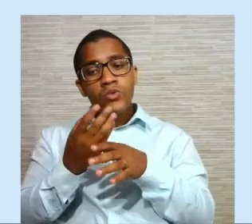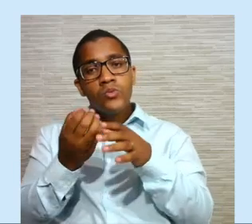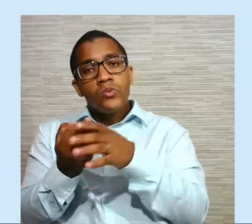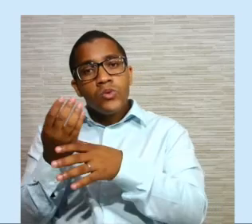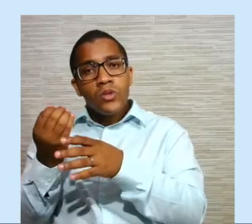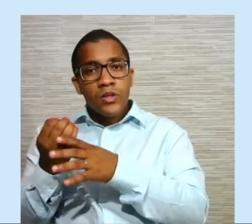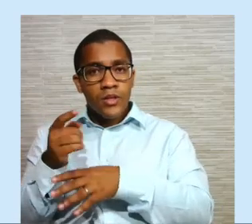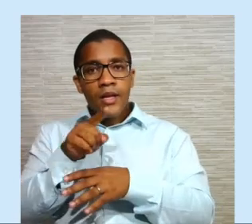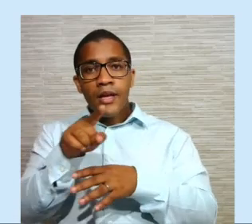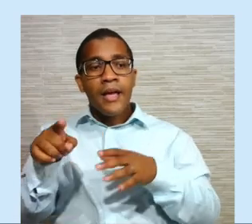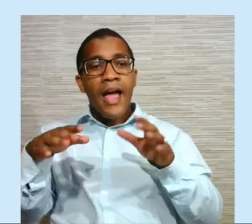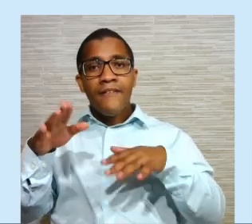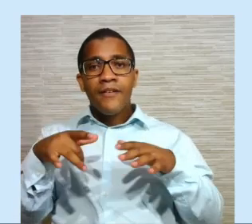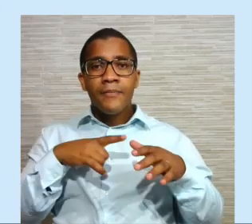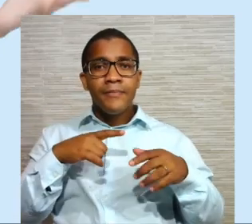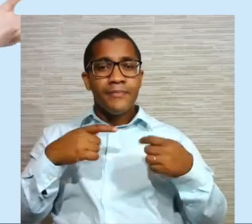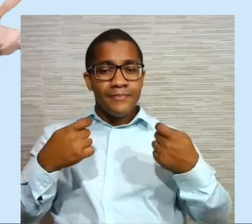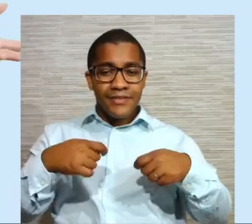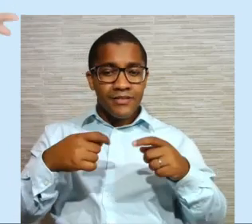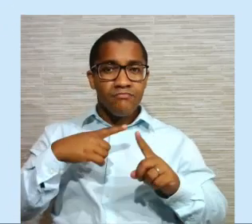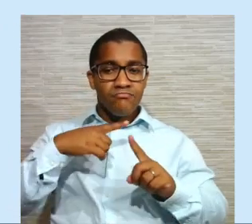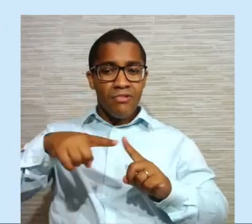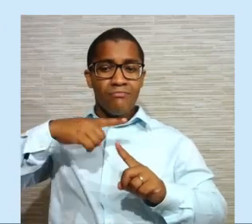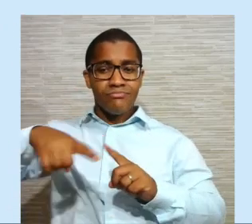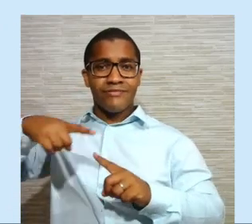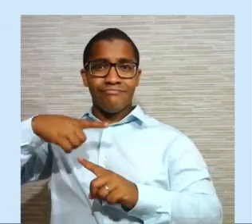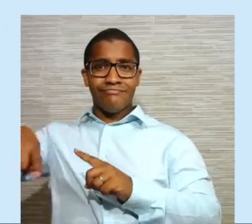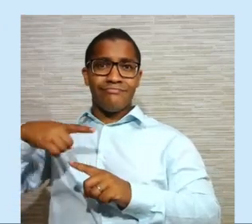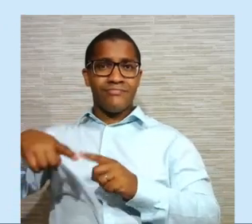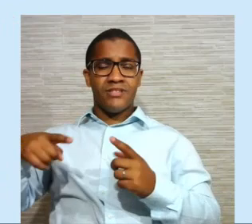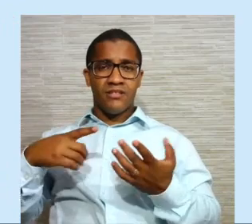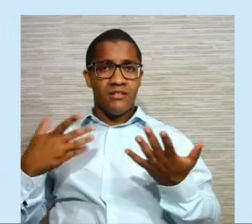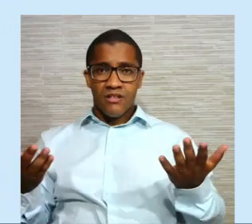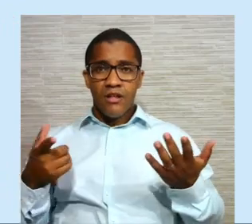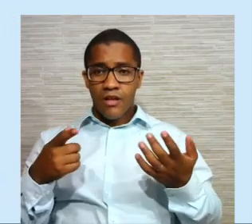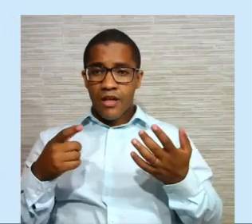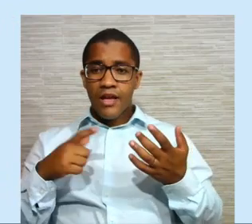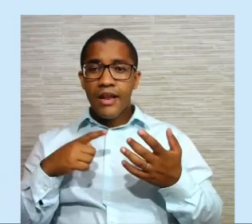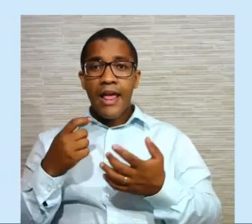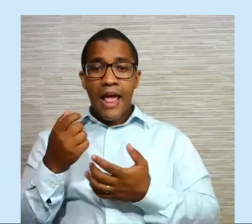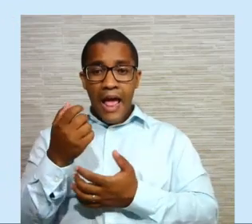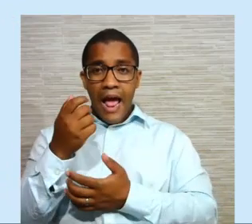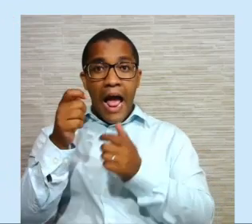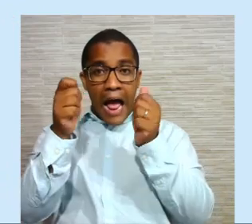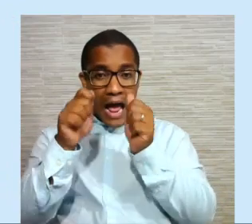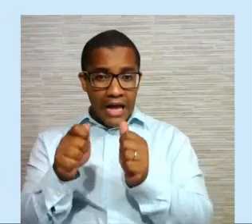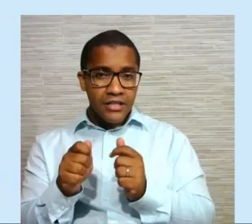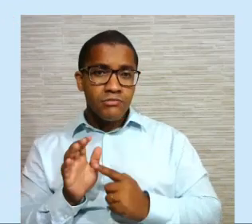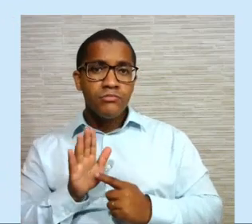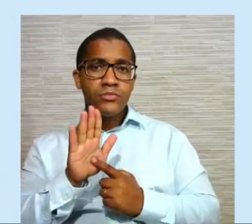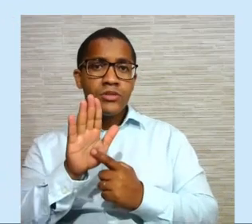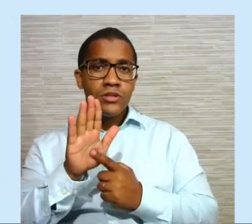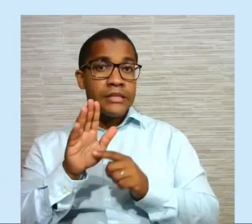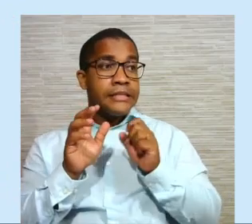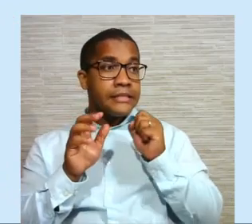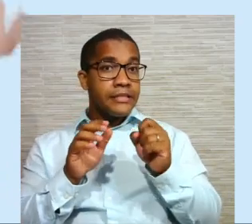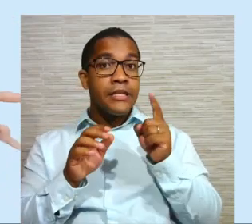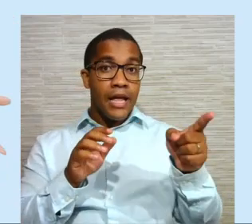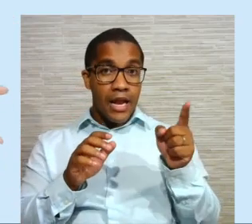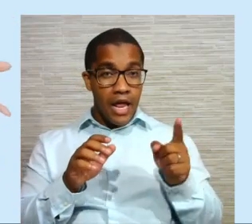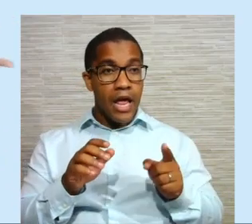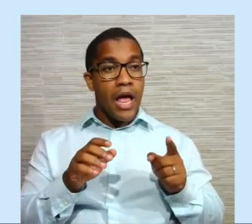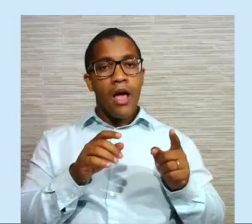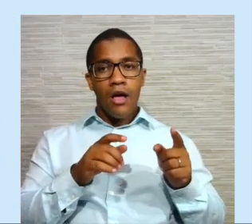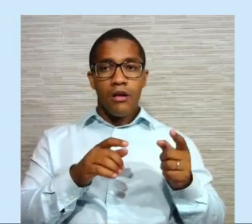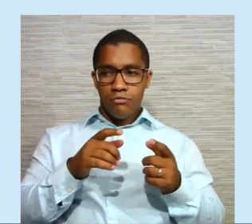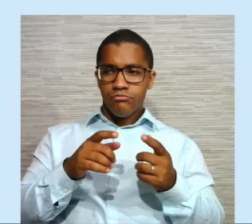arte, eles tinham que passar, às vezes, por esse crivo da censura. Então, eles só podiam expressar sua arte se algum censor